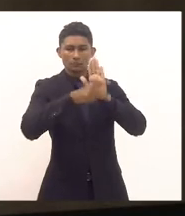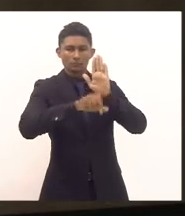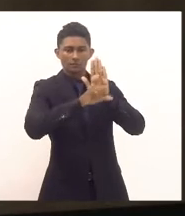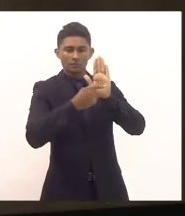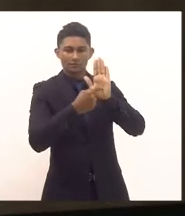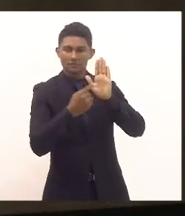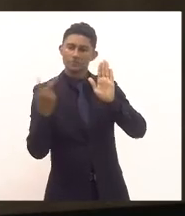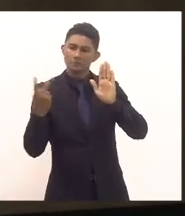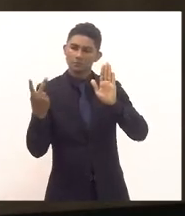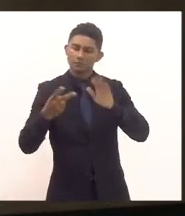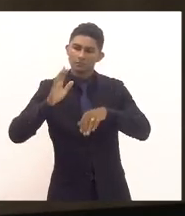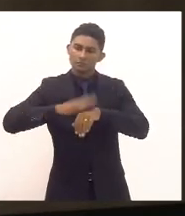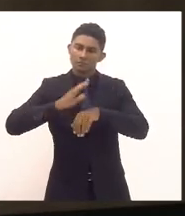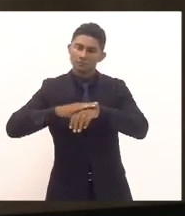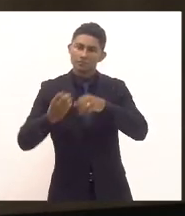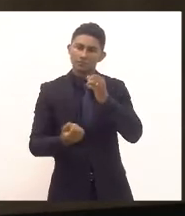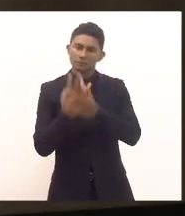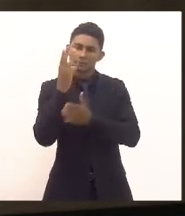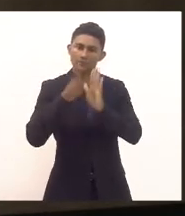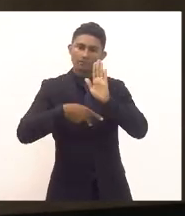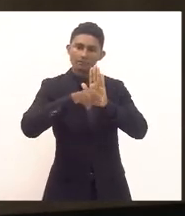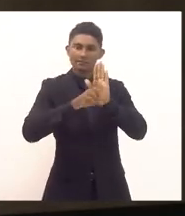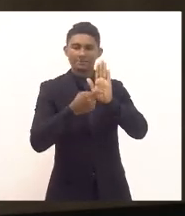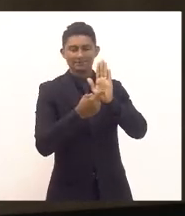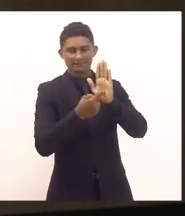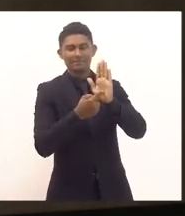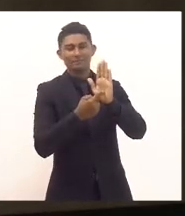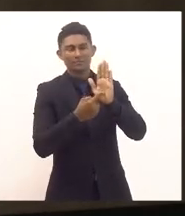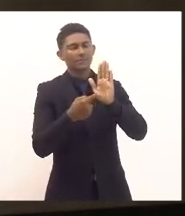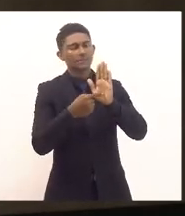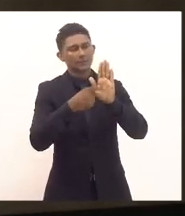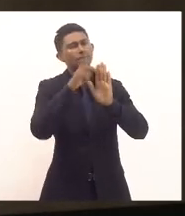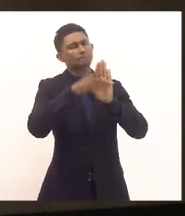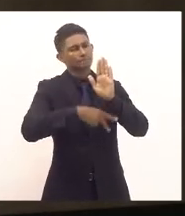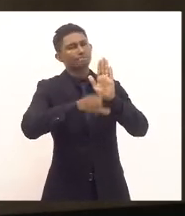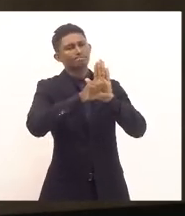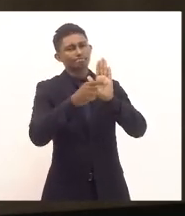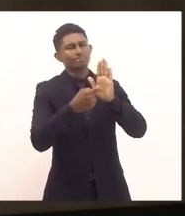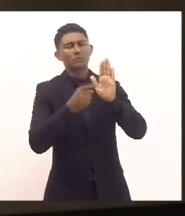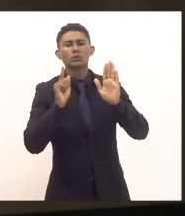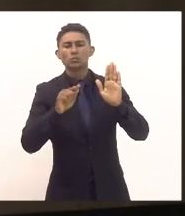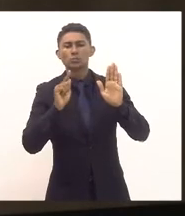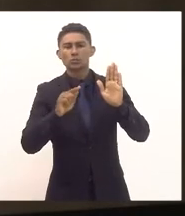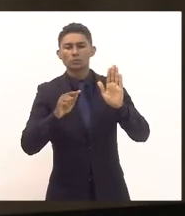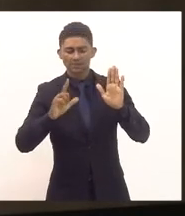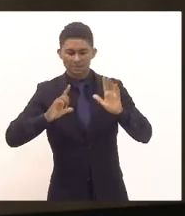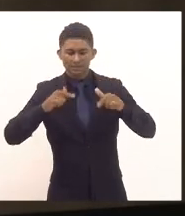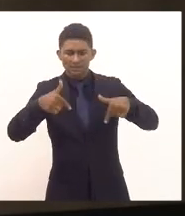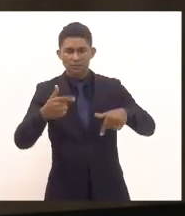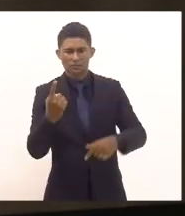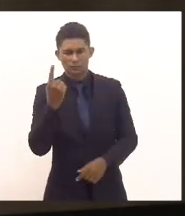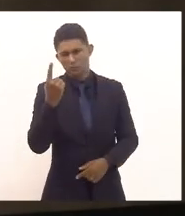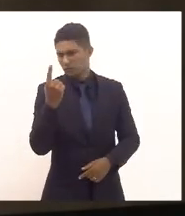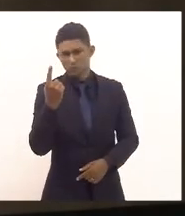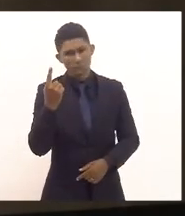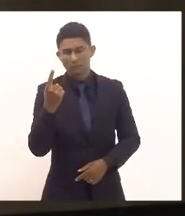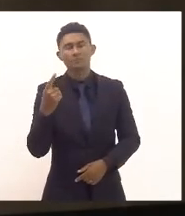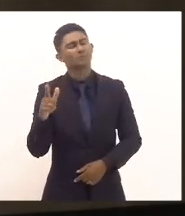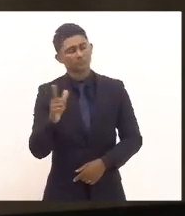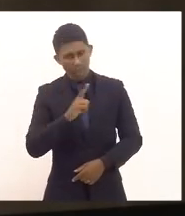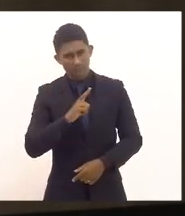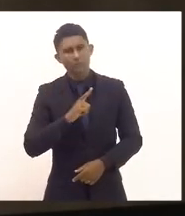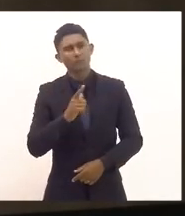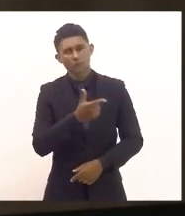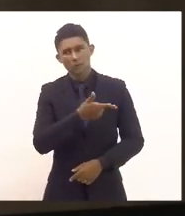é deste projeto dizer que esse projeto ele não é uma iniciativa isolada ele está vinculado